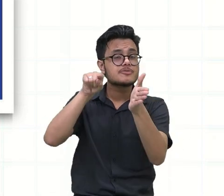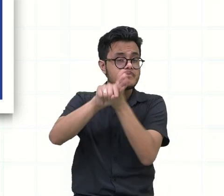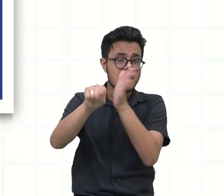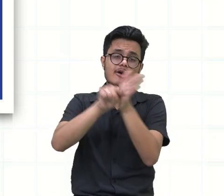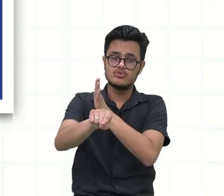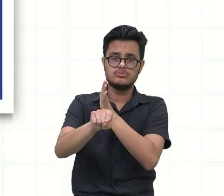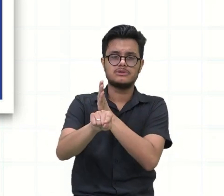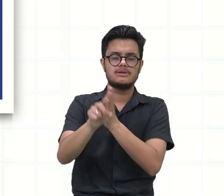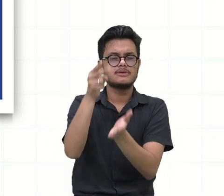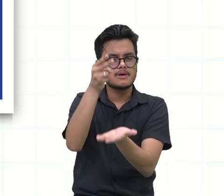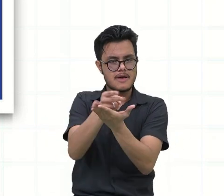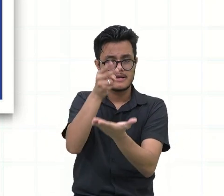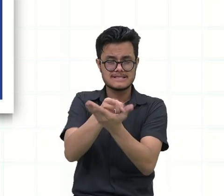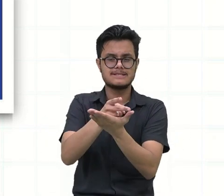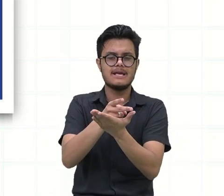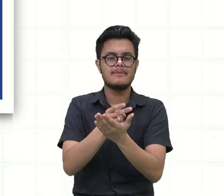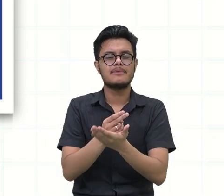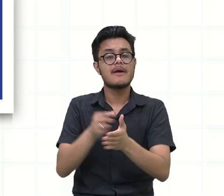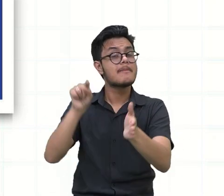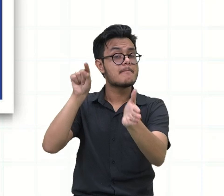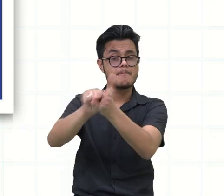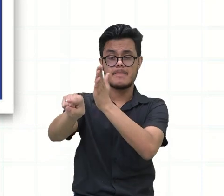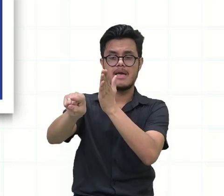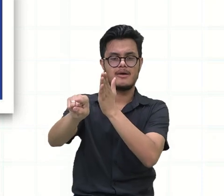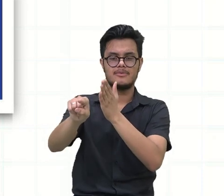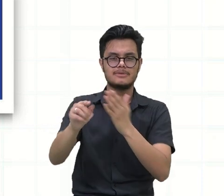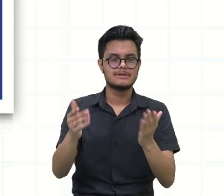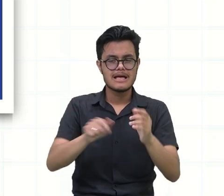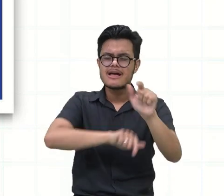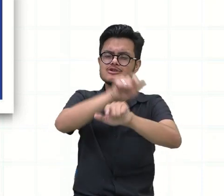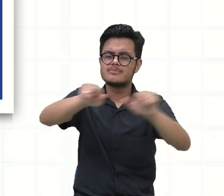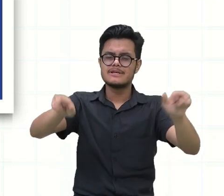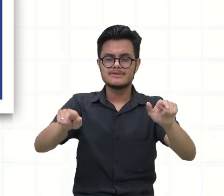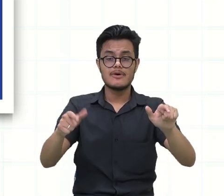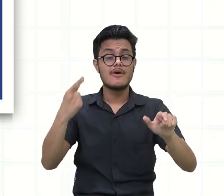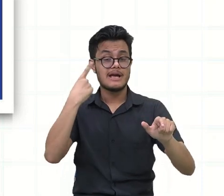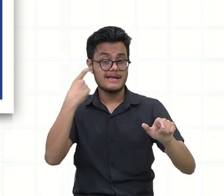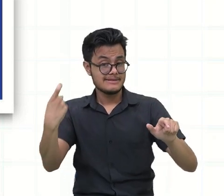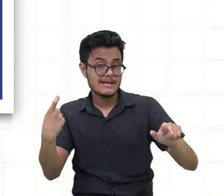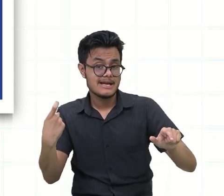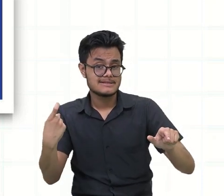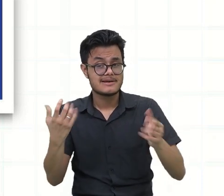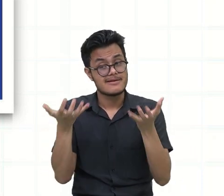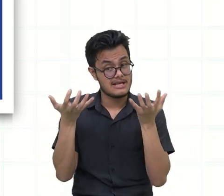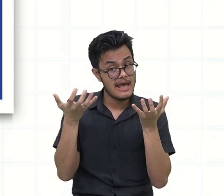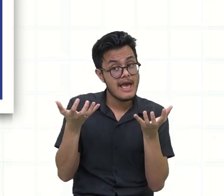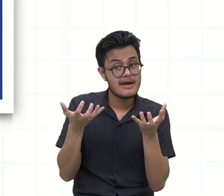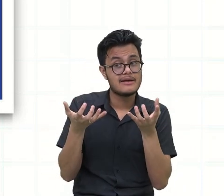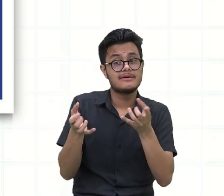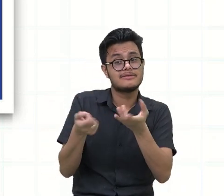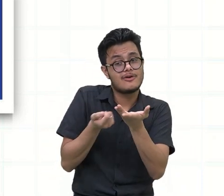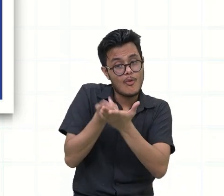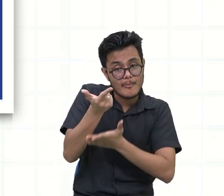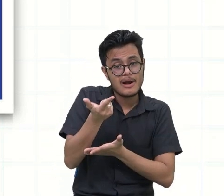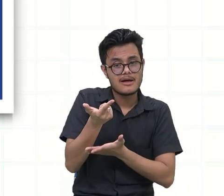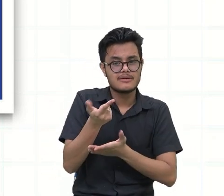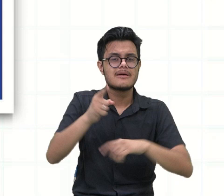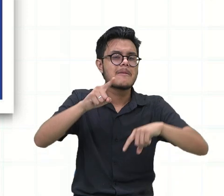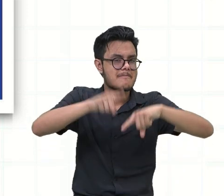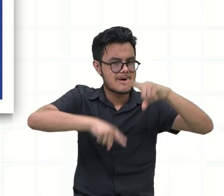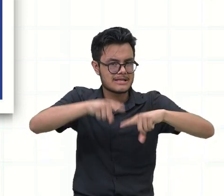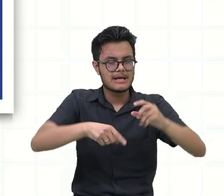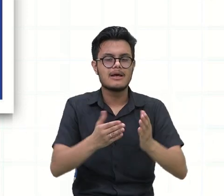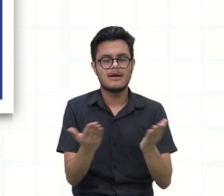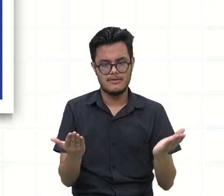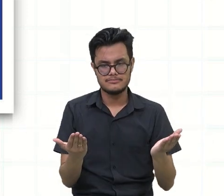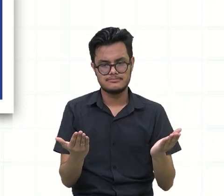interrogativas, né? Fazendo uma pergunta para pessoas que tenham, né, objetos em casa. E